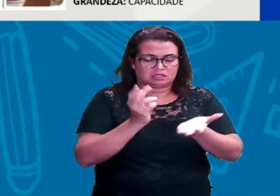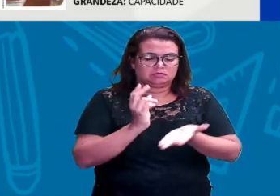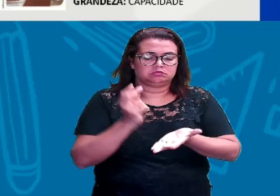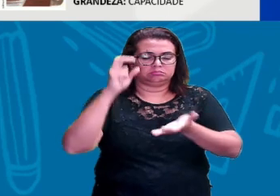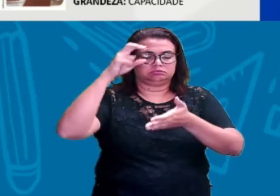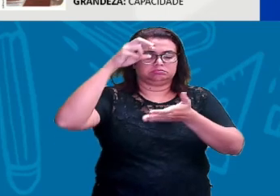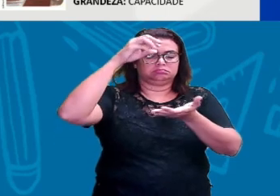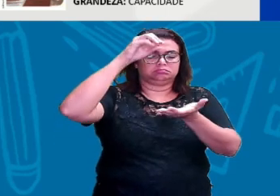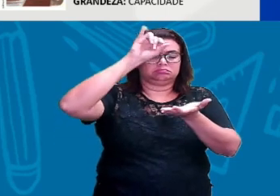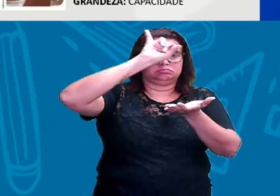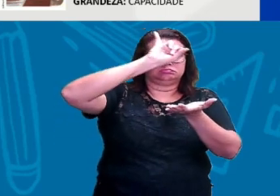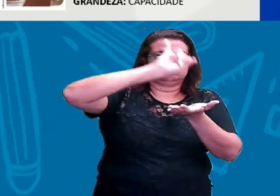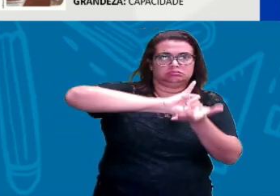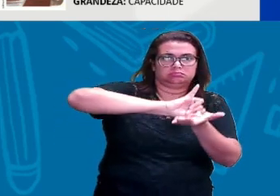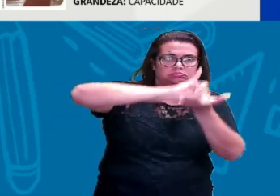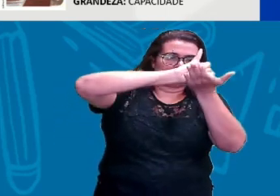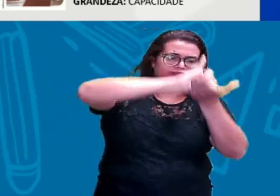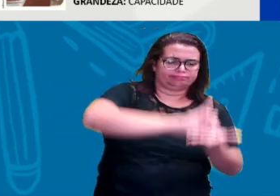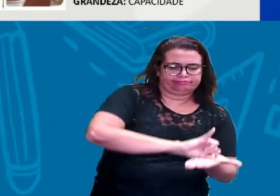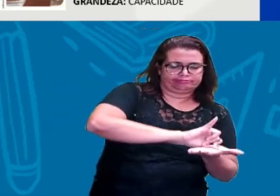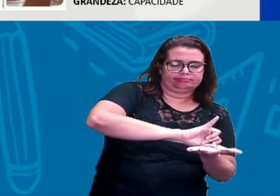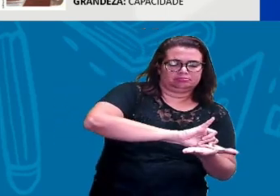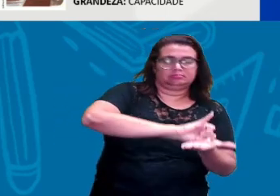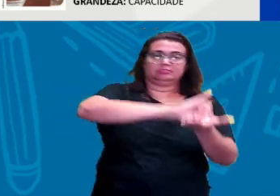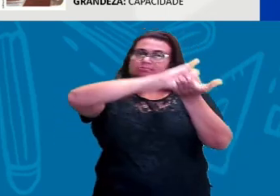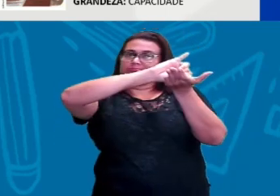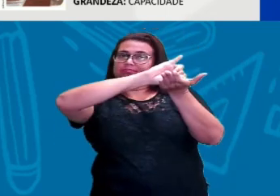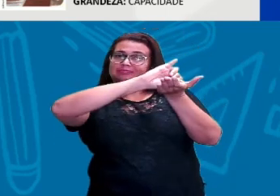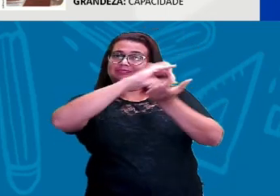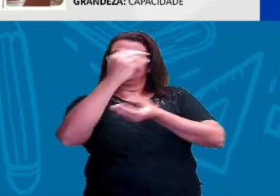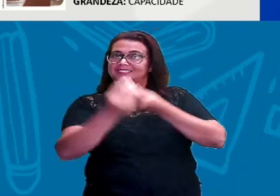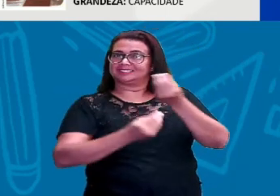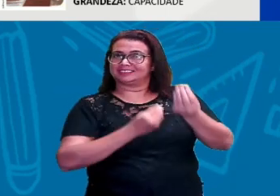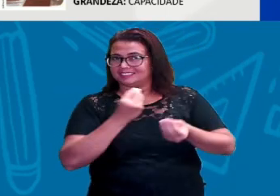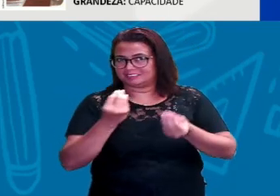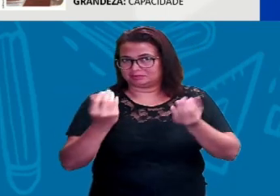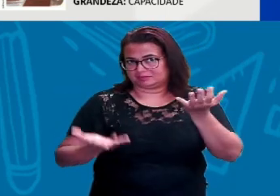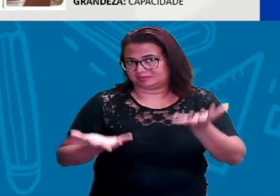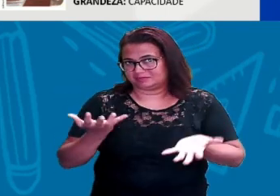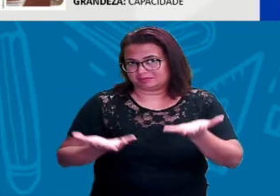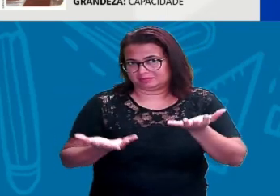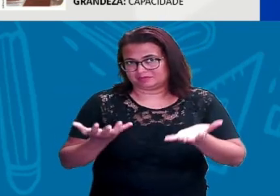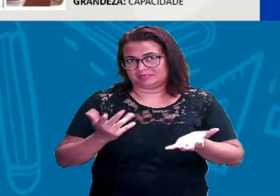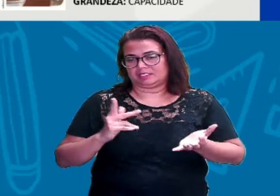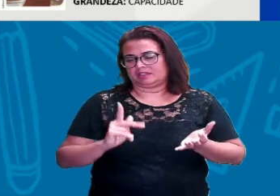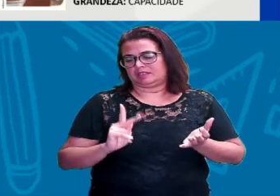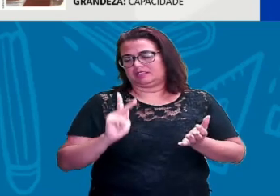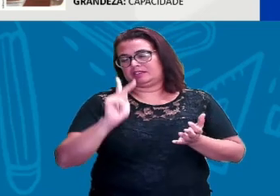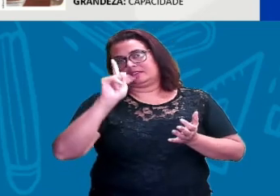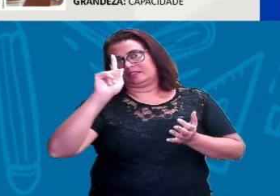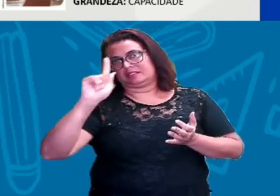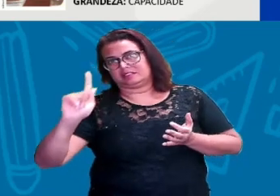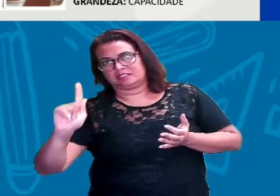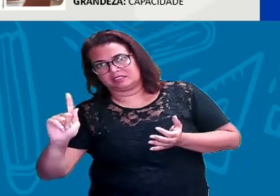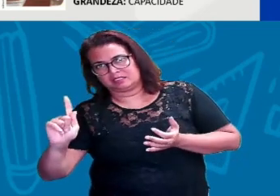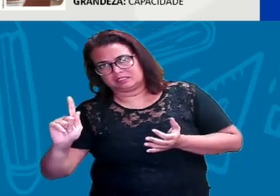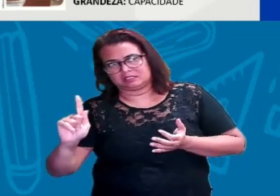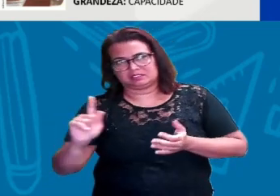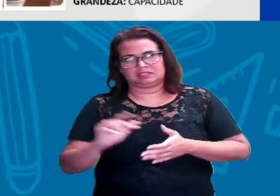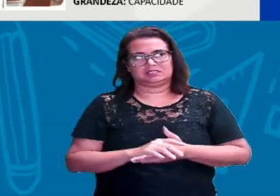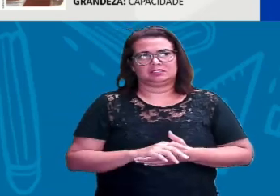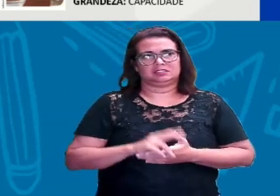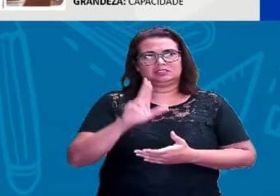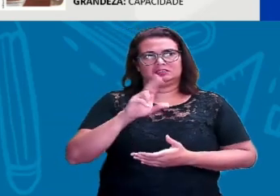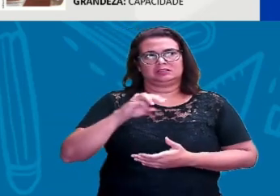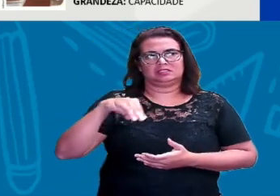de um determinado objeto, né? O quilo da pessoa, a massa, né? A grandeza trabalhada aqui é a massa.